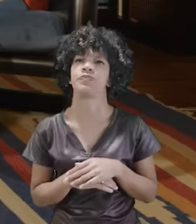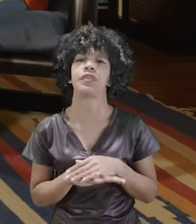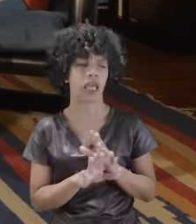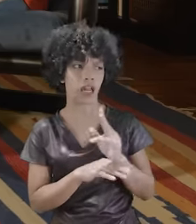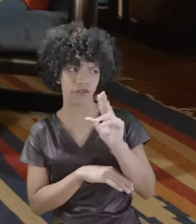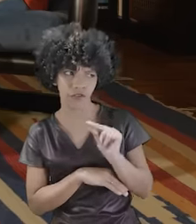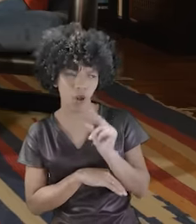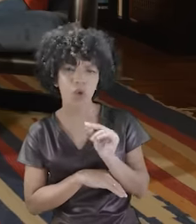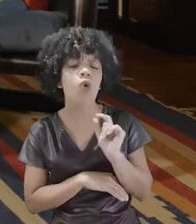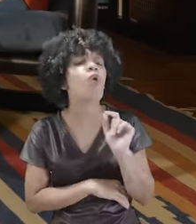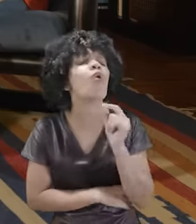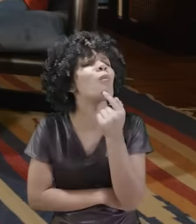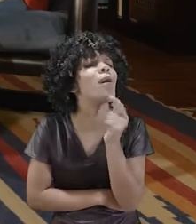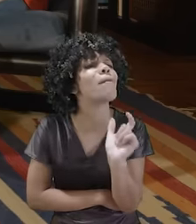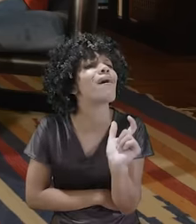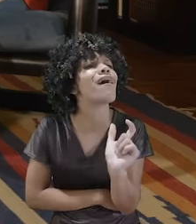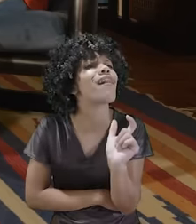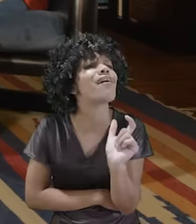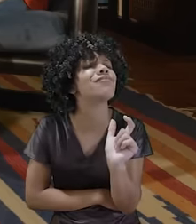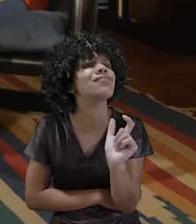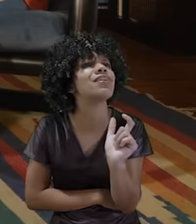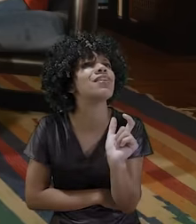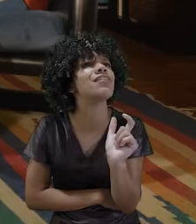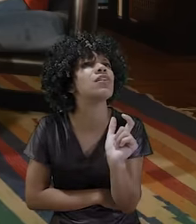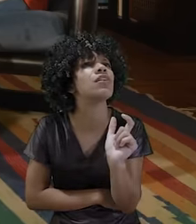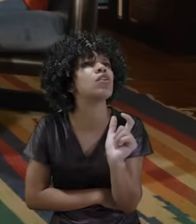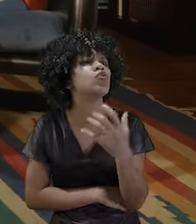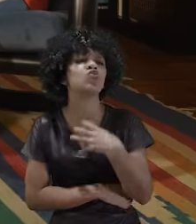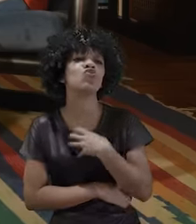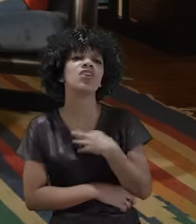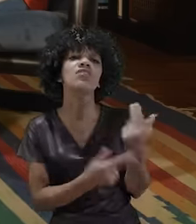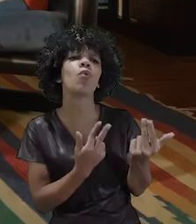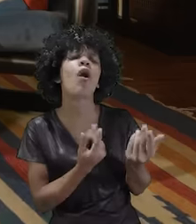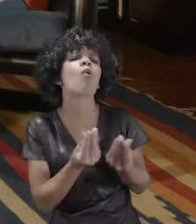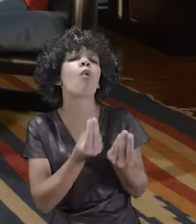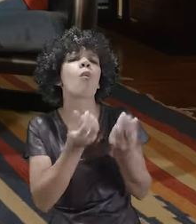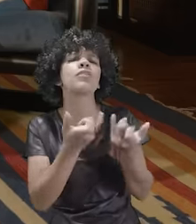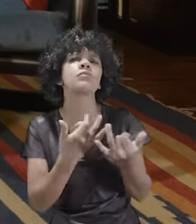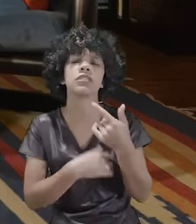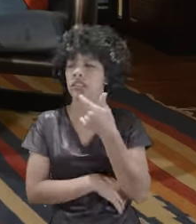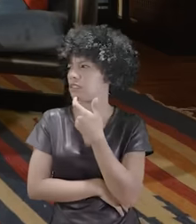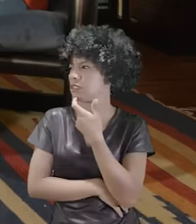assim como falou palavra ele fala no meu no mesmo jeito